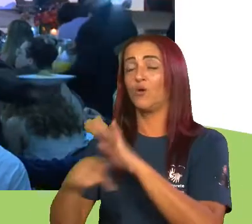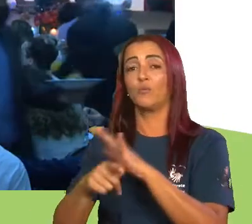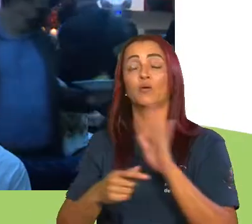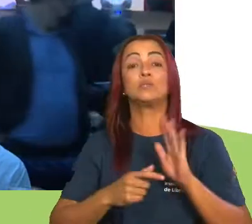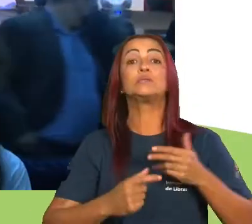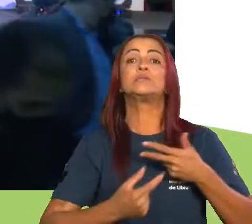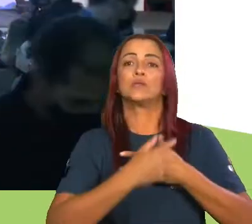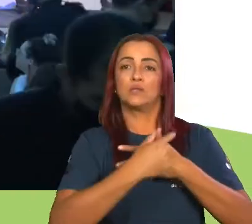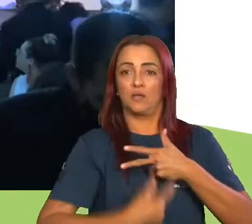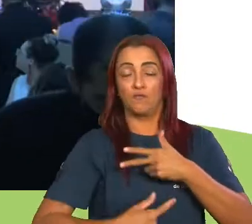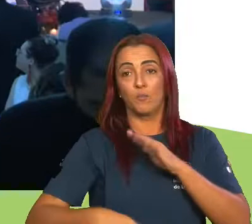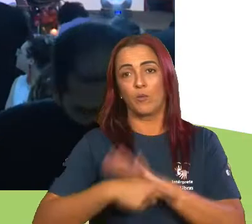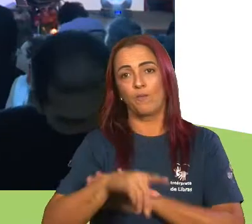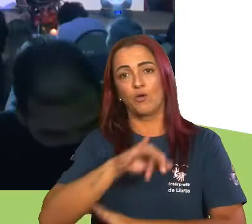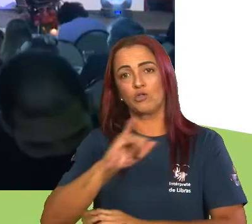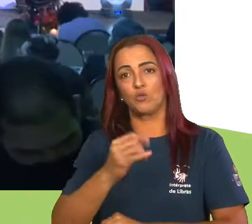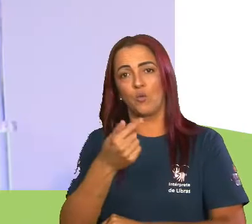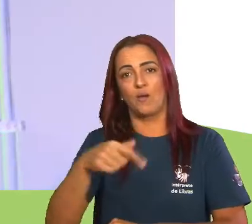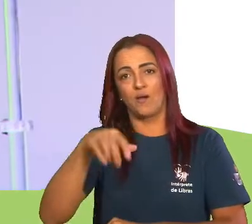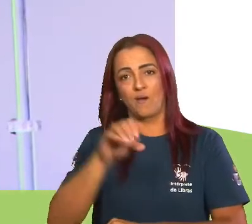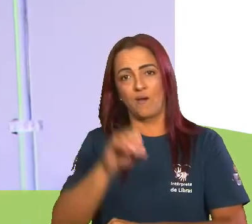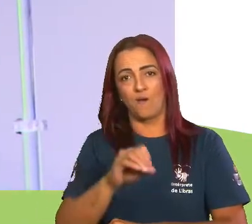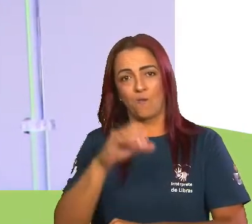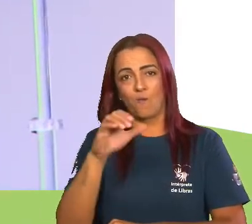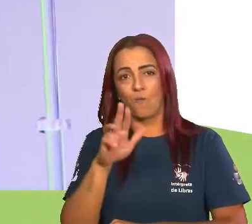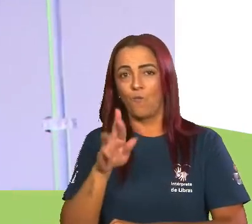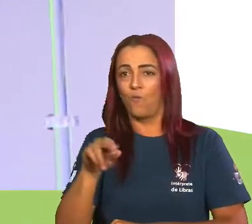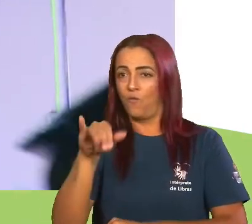executivo João Cury, por favor.